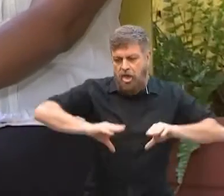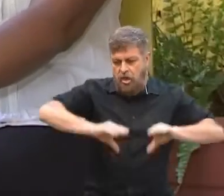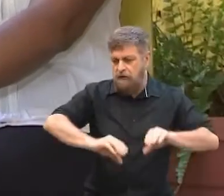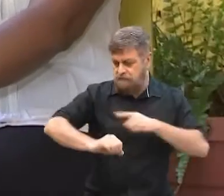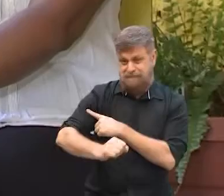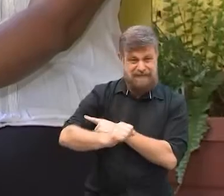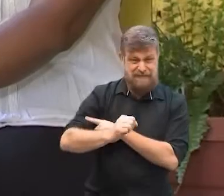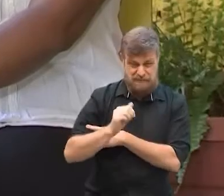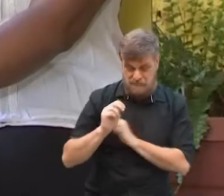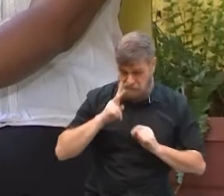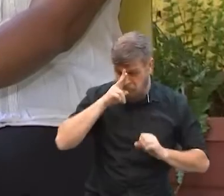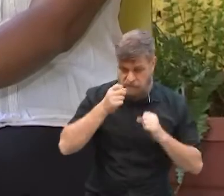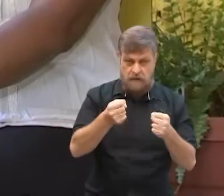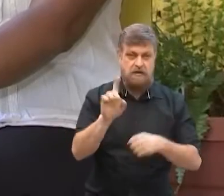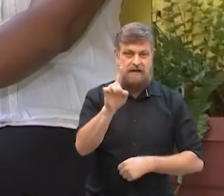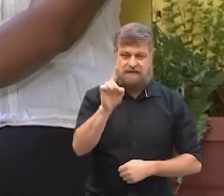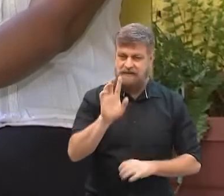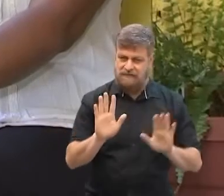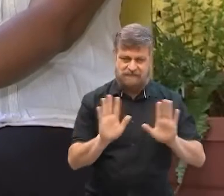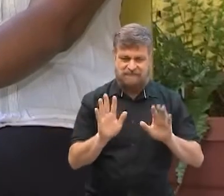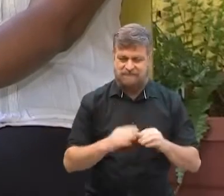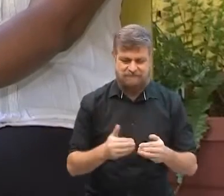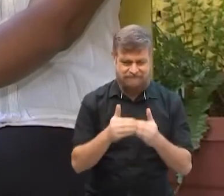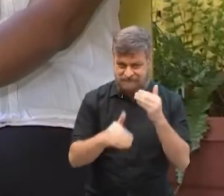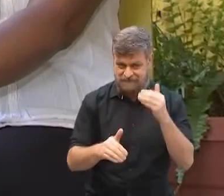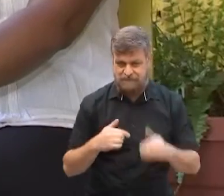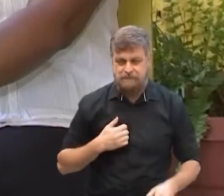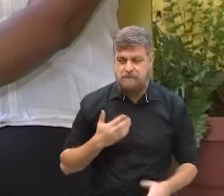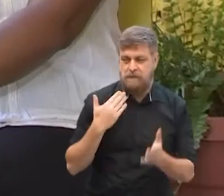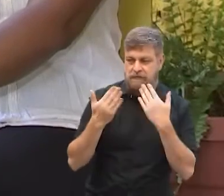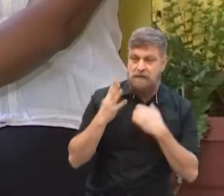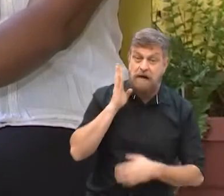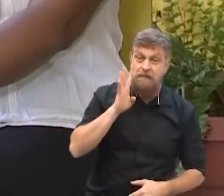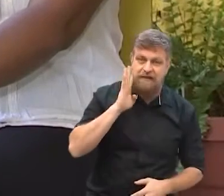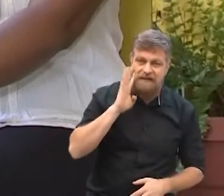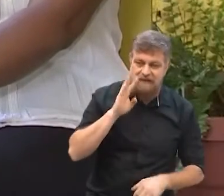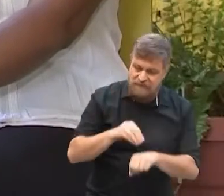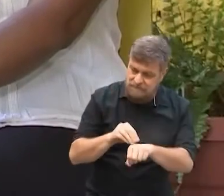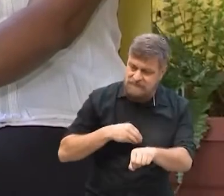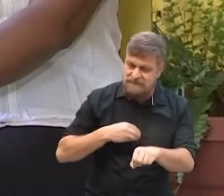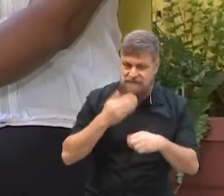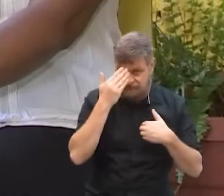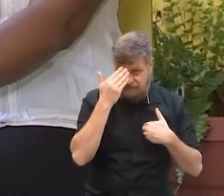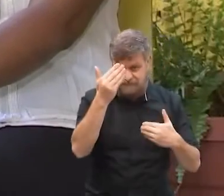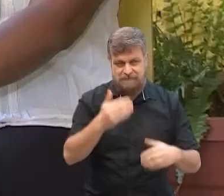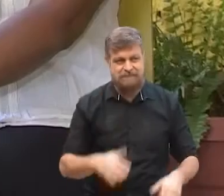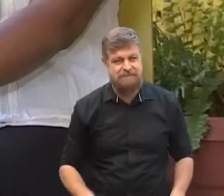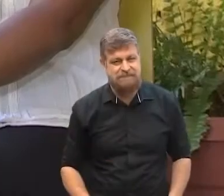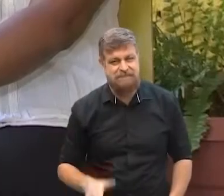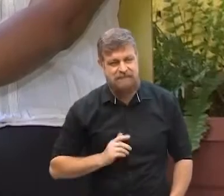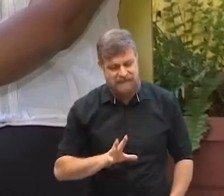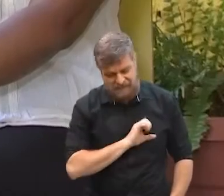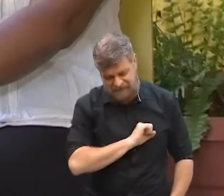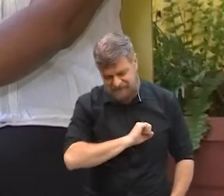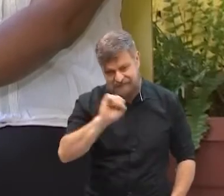a gente não aguenta. Tá bom. Tem que usar o peso do corpo. Legal, muito bom papo. Obrigado aí pelas dicas. Eu que agradeço.